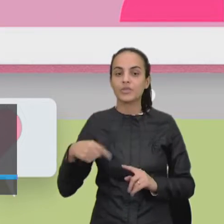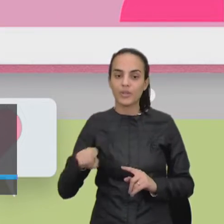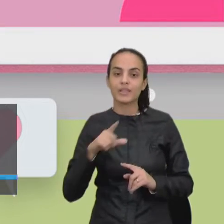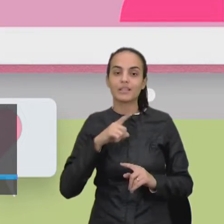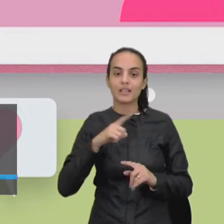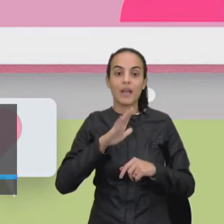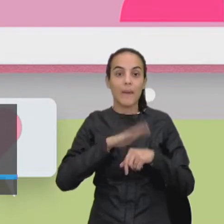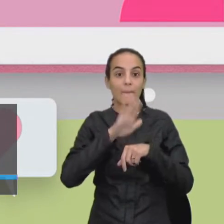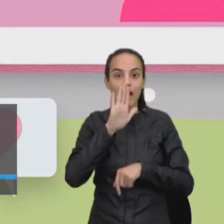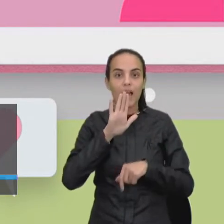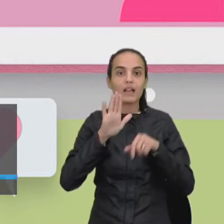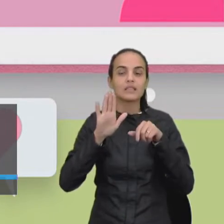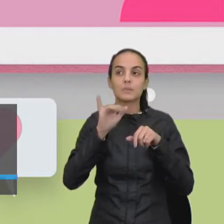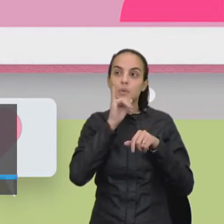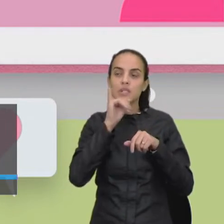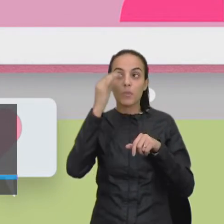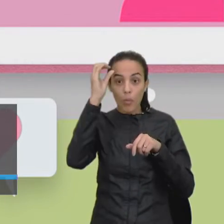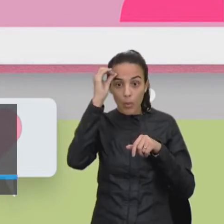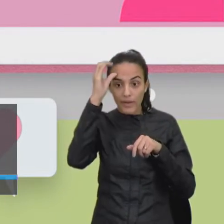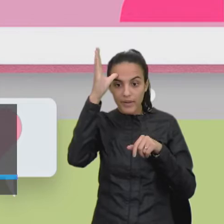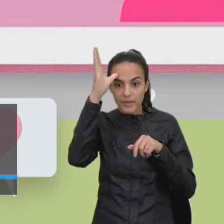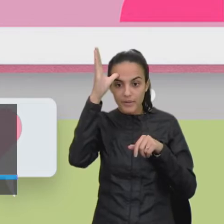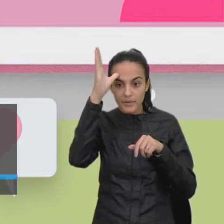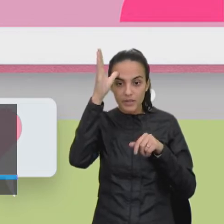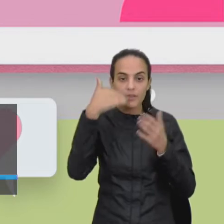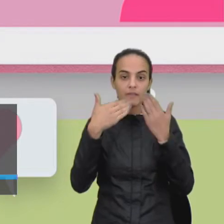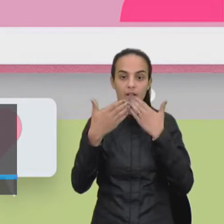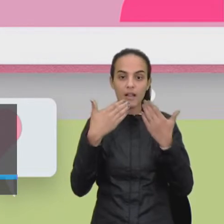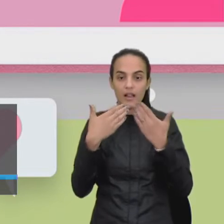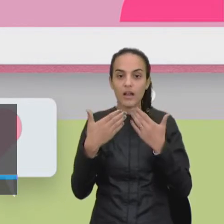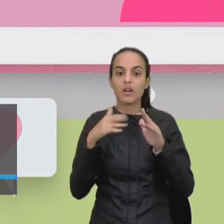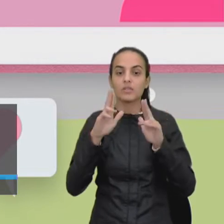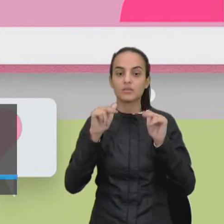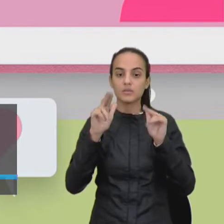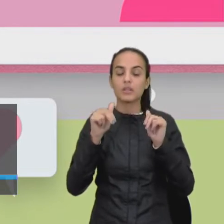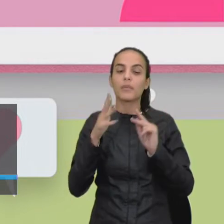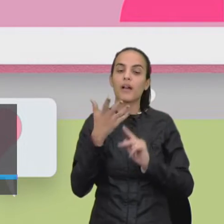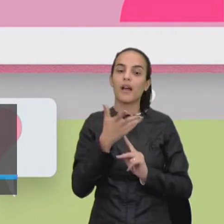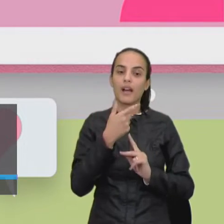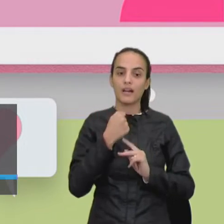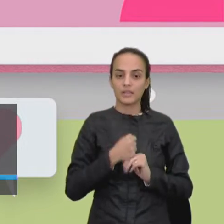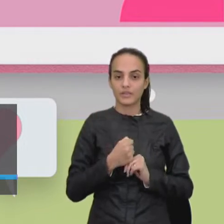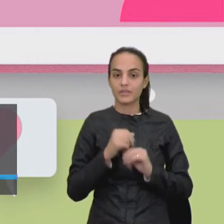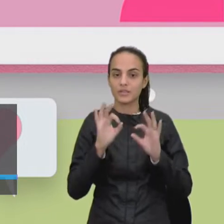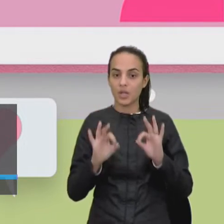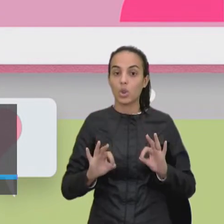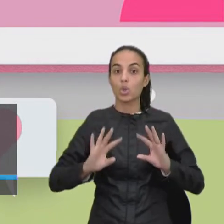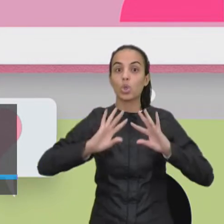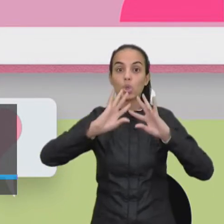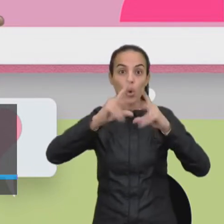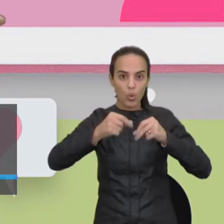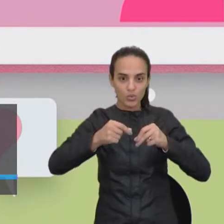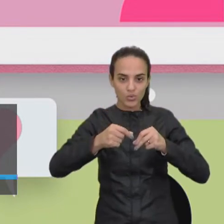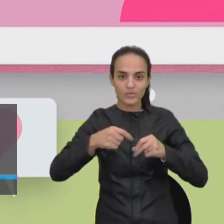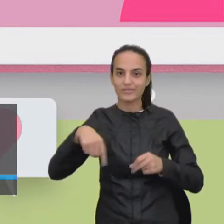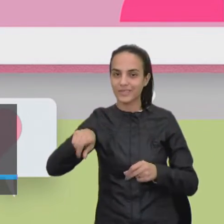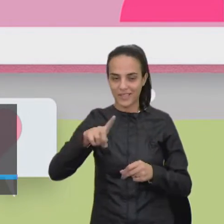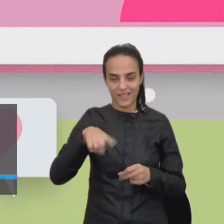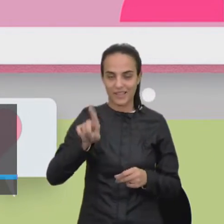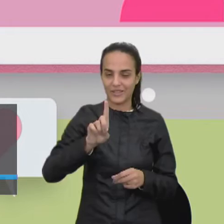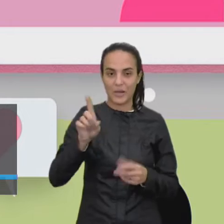mais de credibilidade para conversar, falar, dialogar sobre esse assunto. Claro, não sabemos tudo, estamos longe